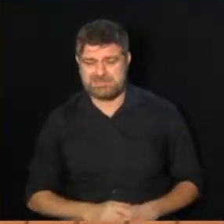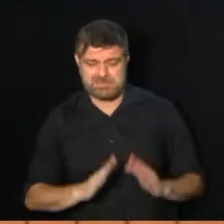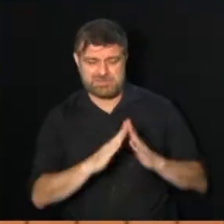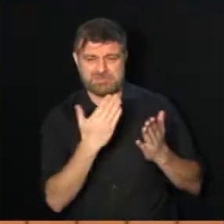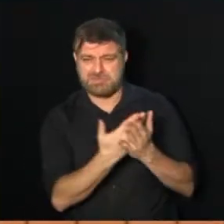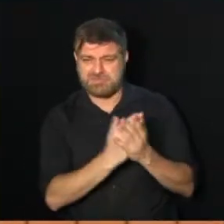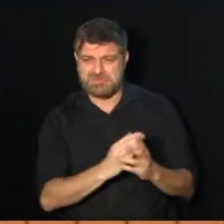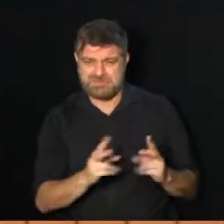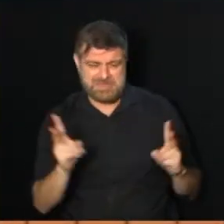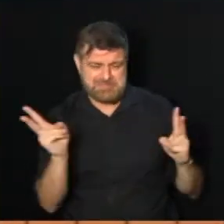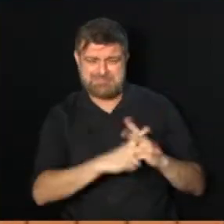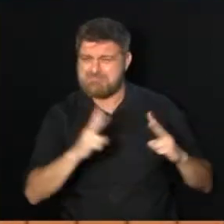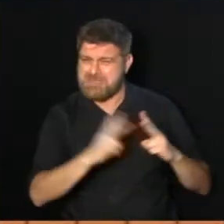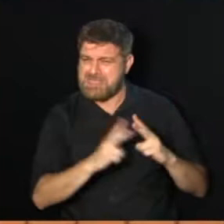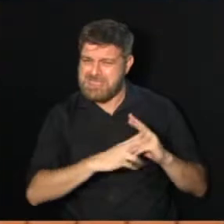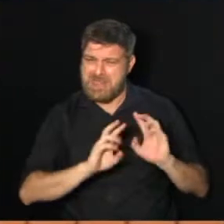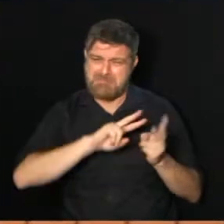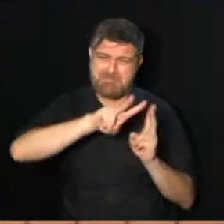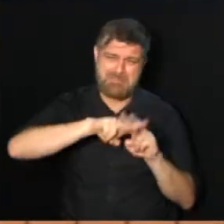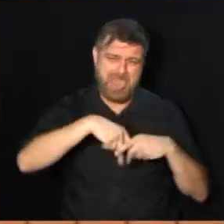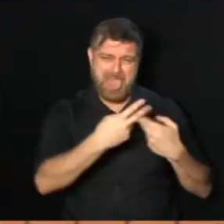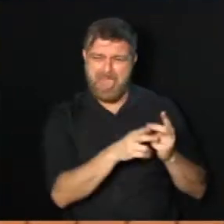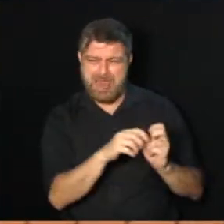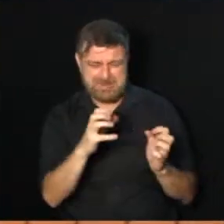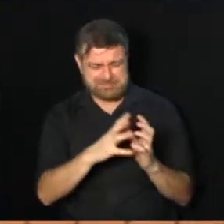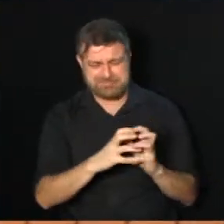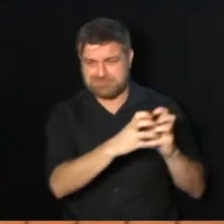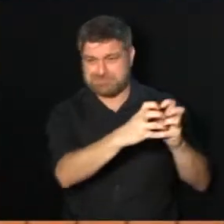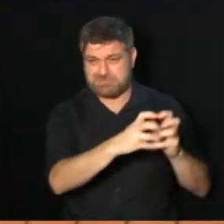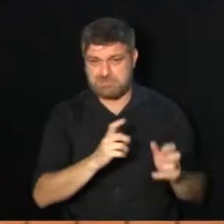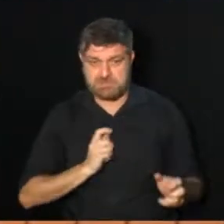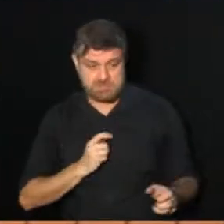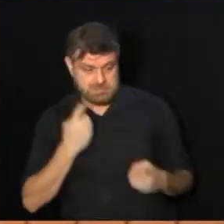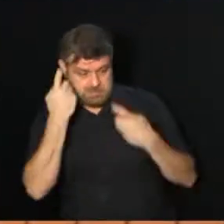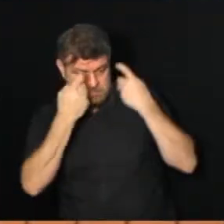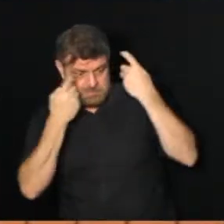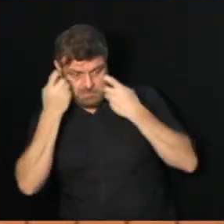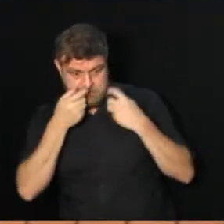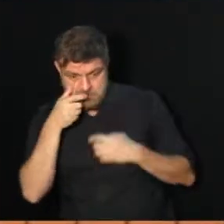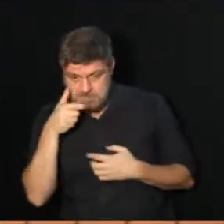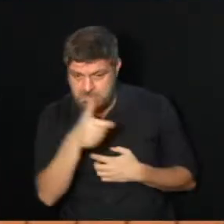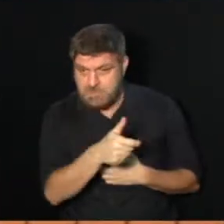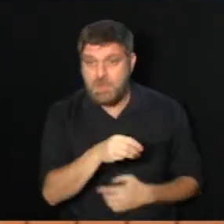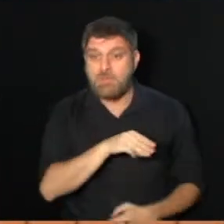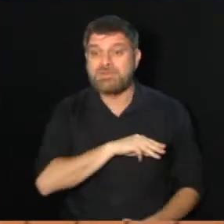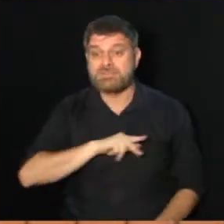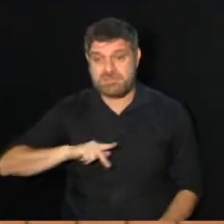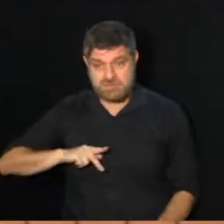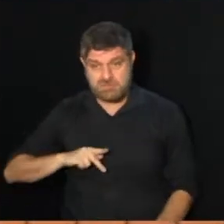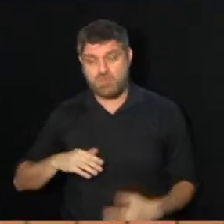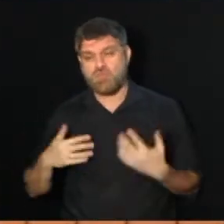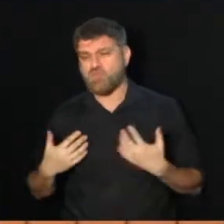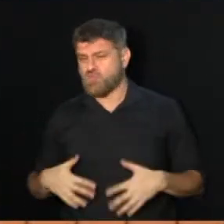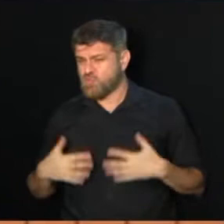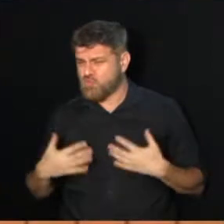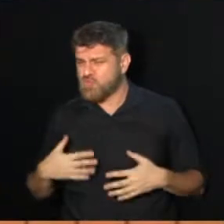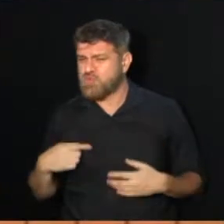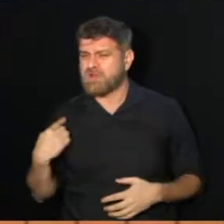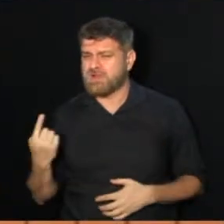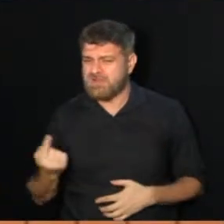escola, não é, que isso vem ensejando a preocupação de todos nós, inclusive no Ministério Público